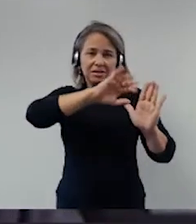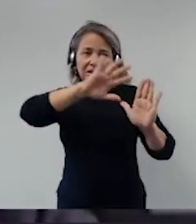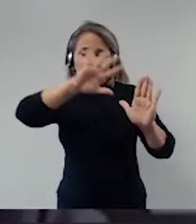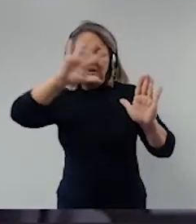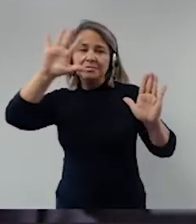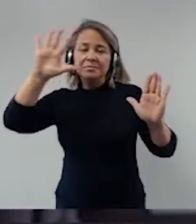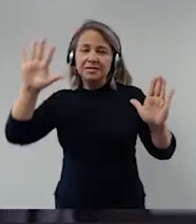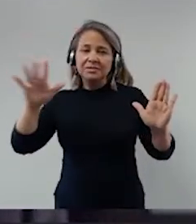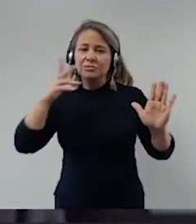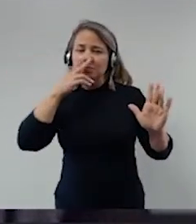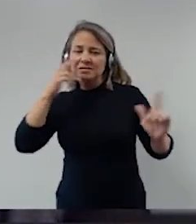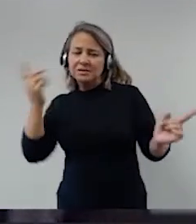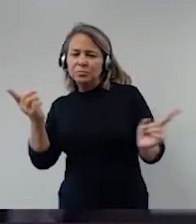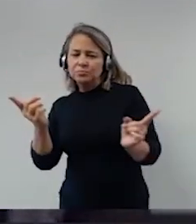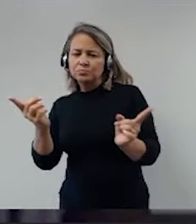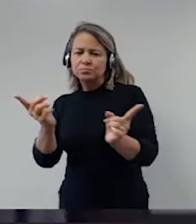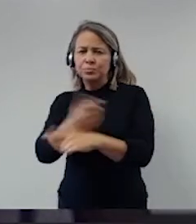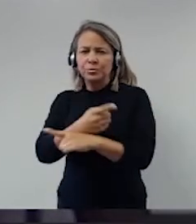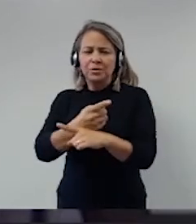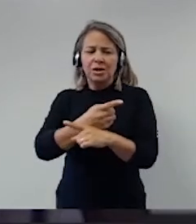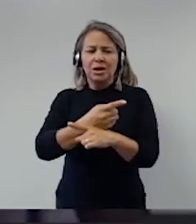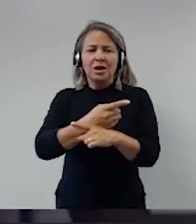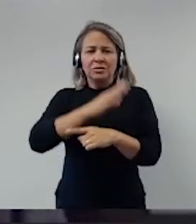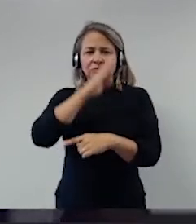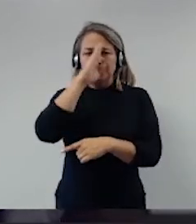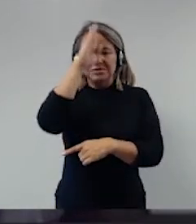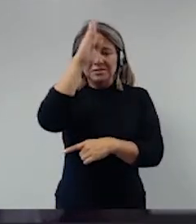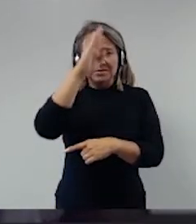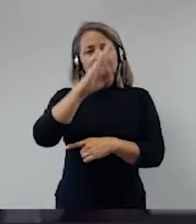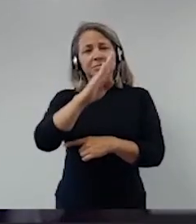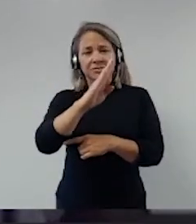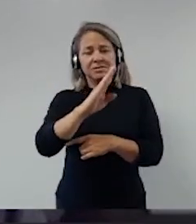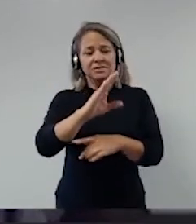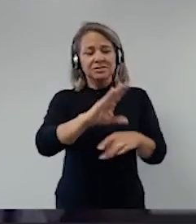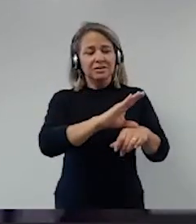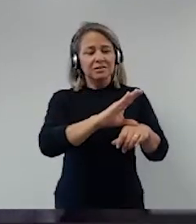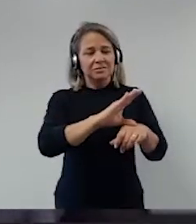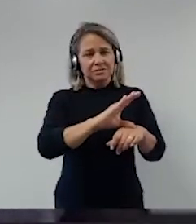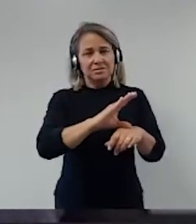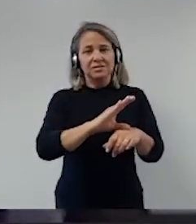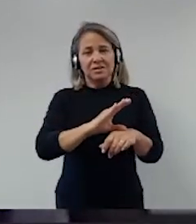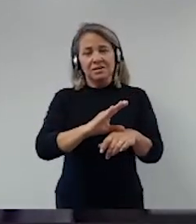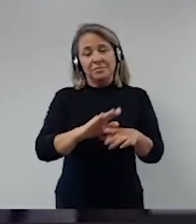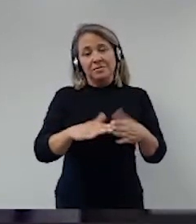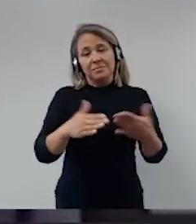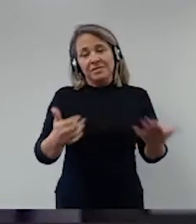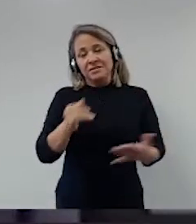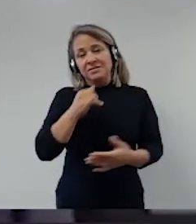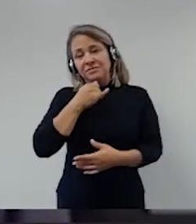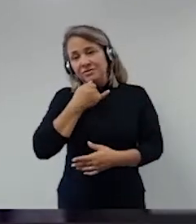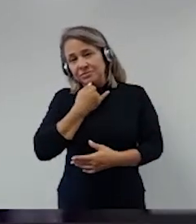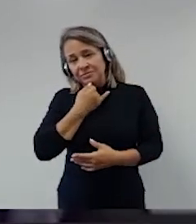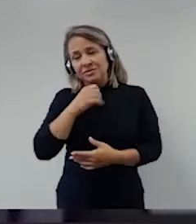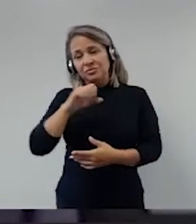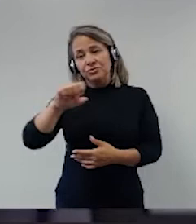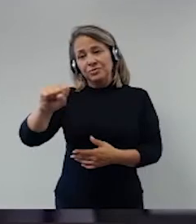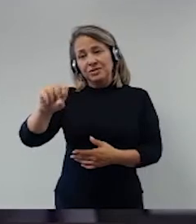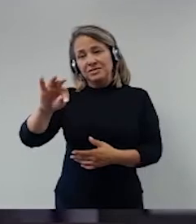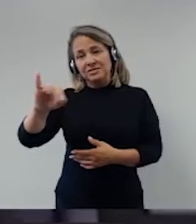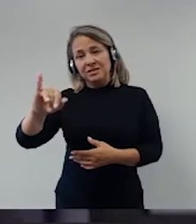uma subversão dos princípios fundamentais da Constituição, infelizmente o Supremo Tribunal